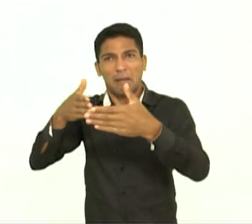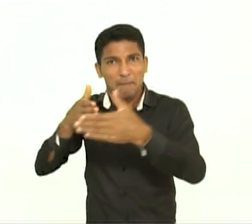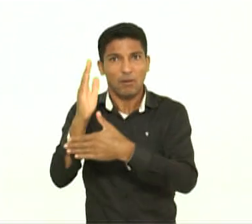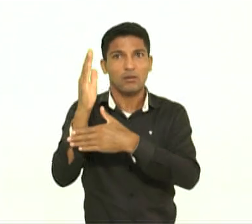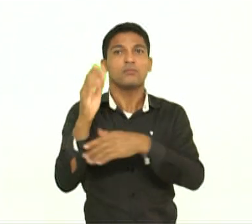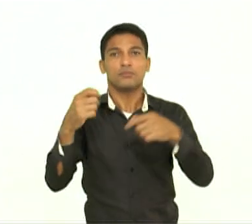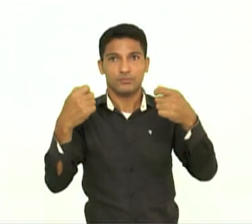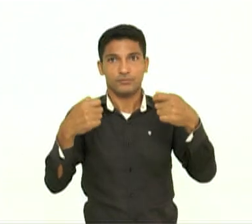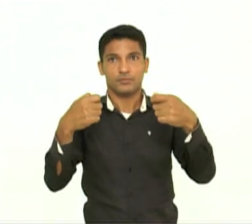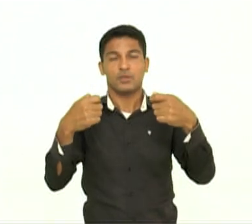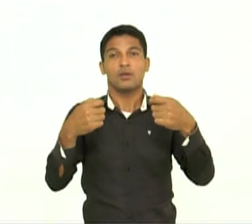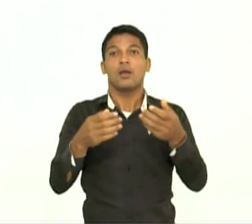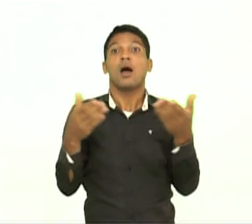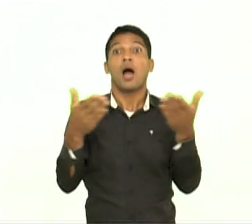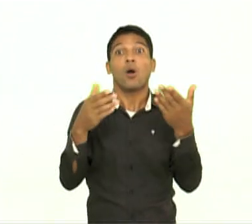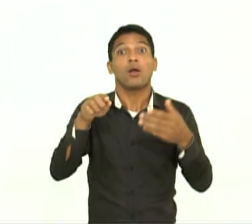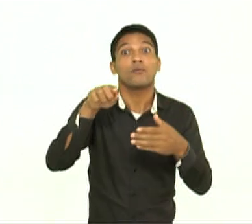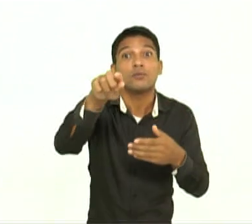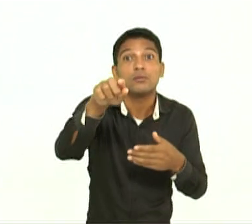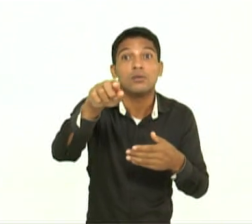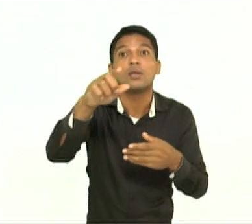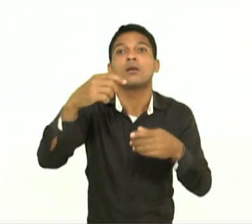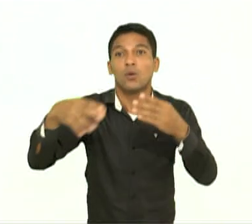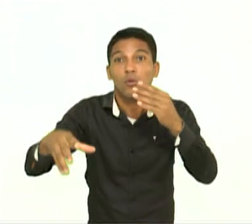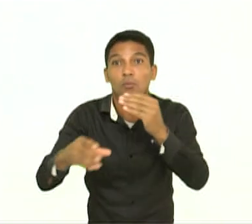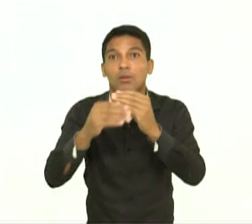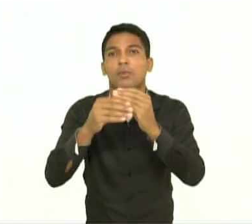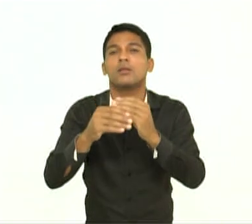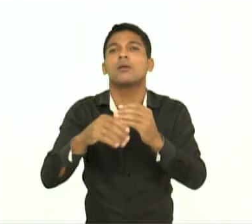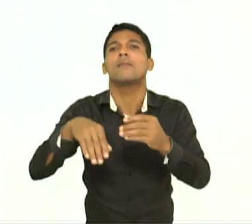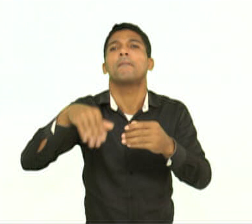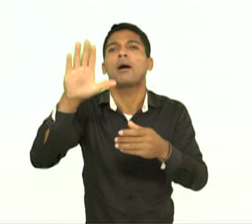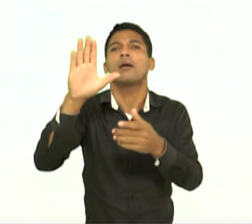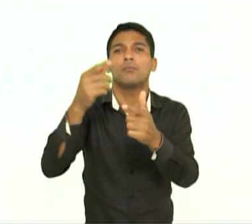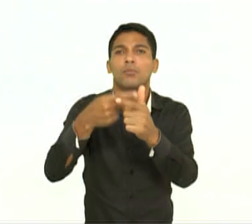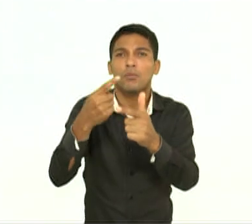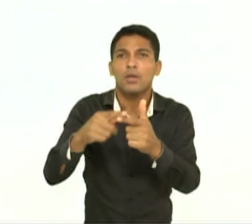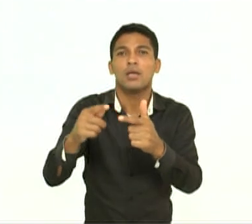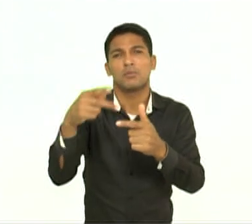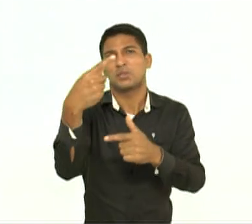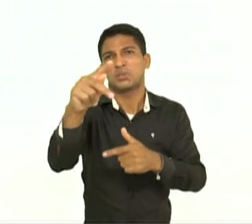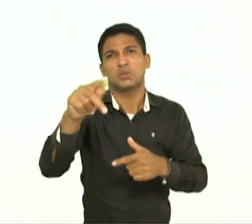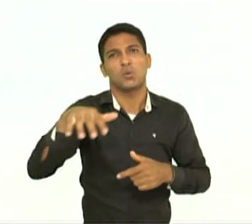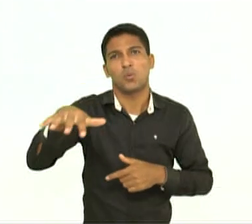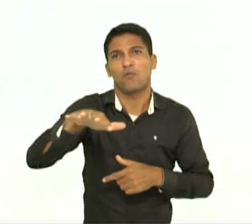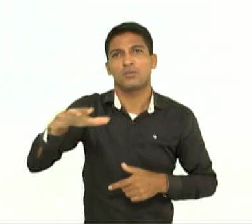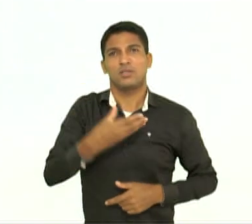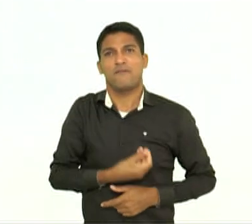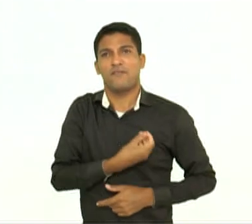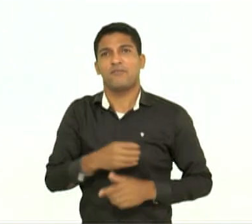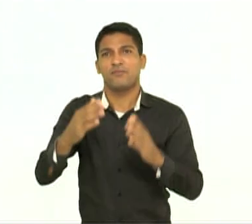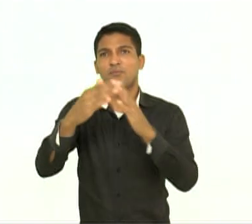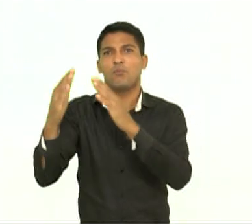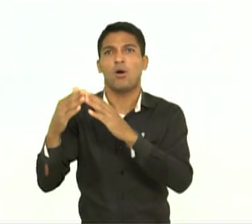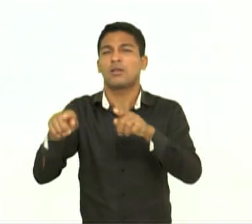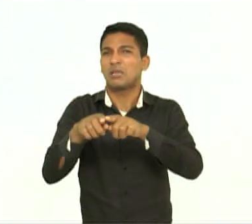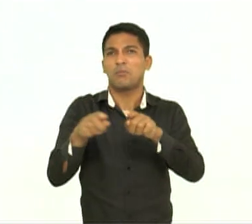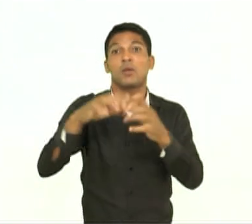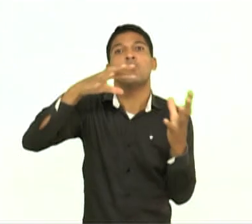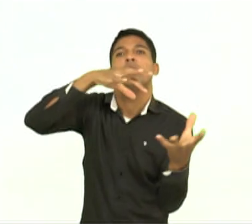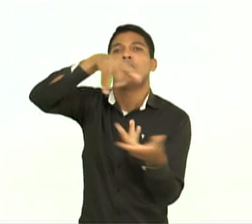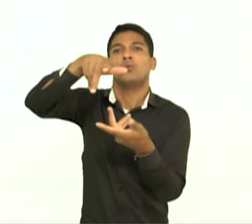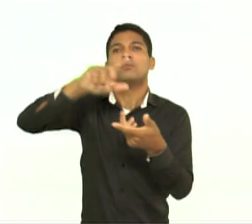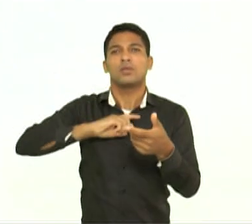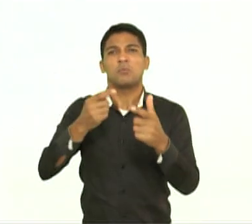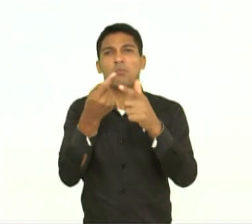antes. Agora, aponte outros problemas da atualidade, da sua região, ou problemas que você considera importantes